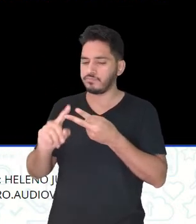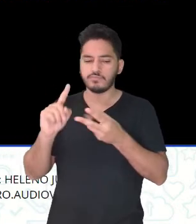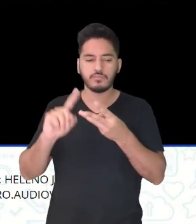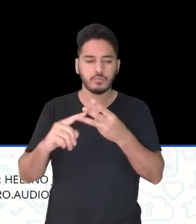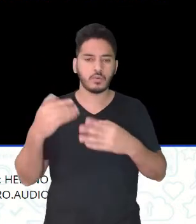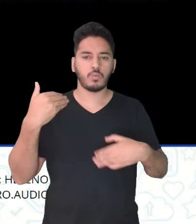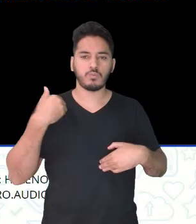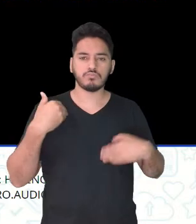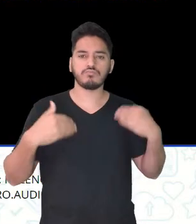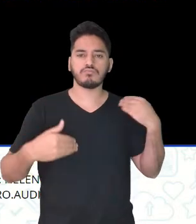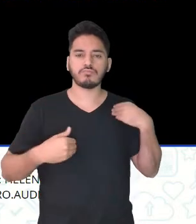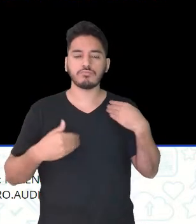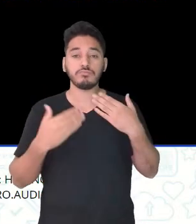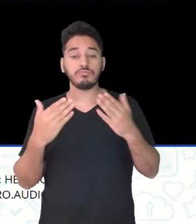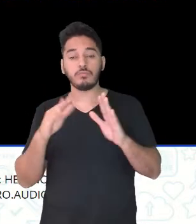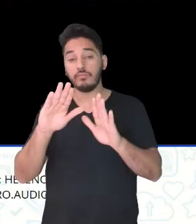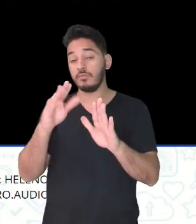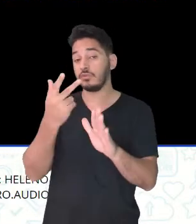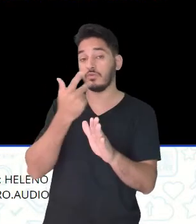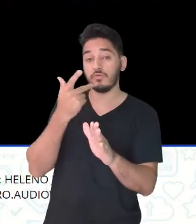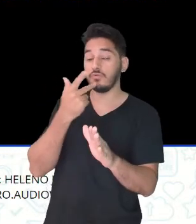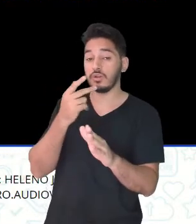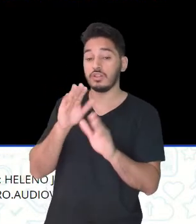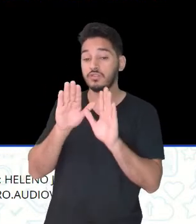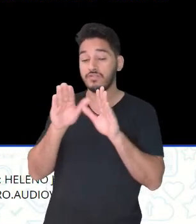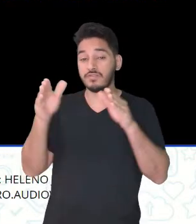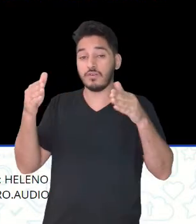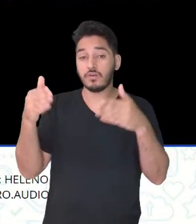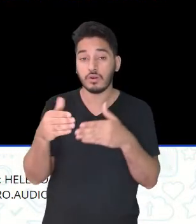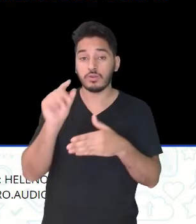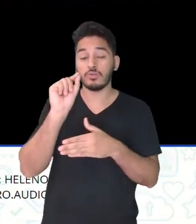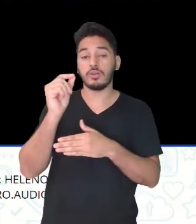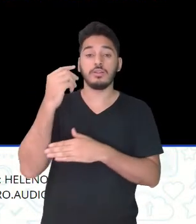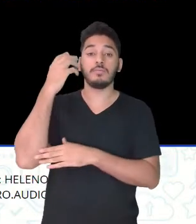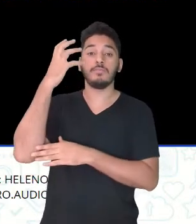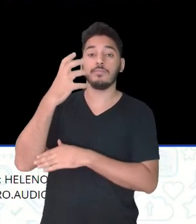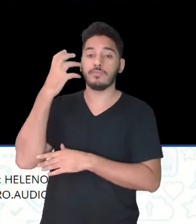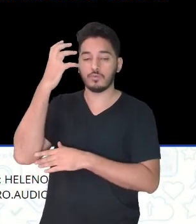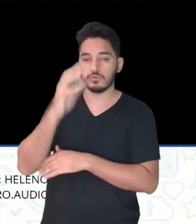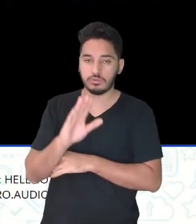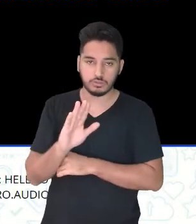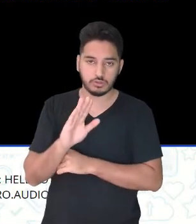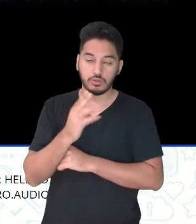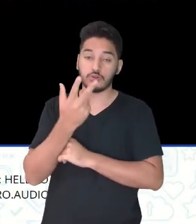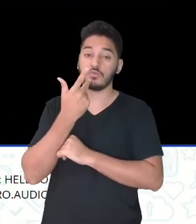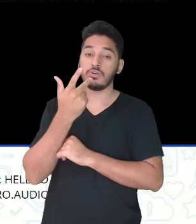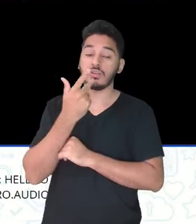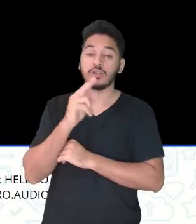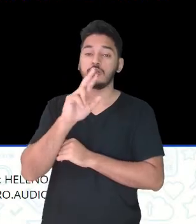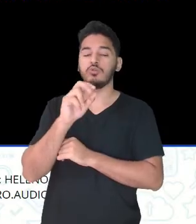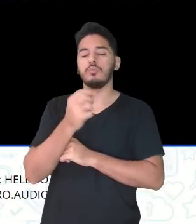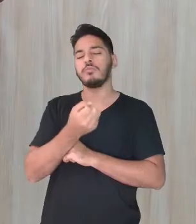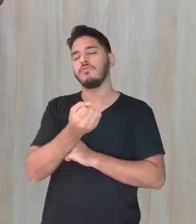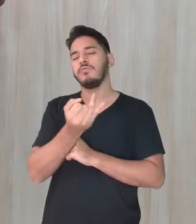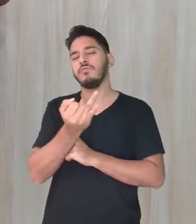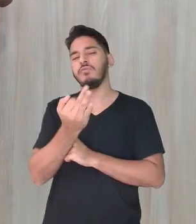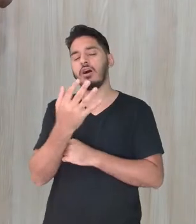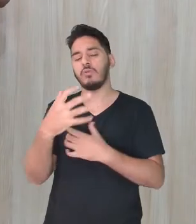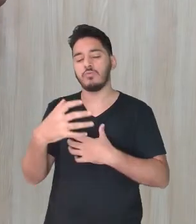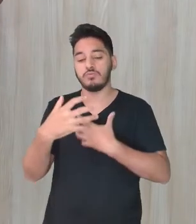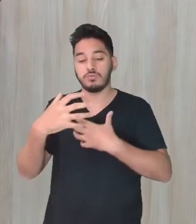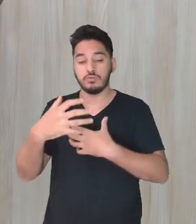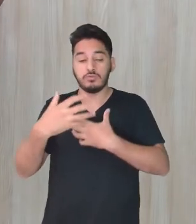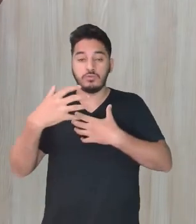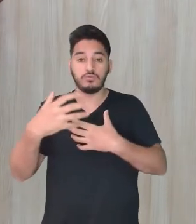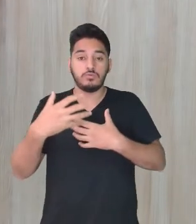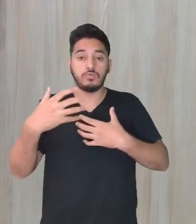corpo. Vejam que eu não estou falando especificamente de música, né? Eu estou falando aí de diversos estímulos que a